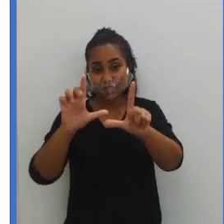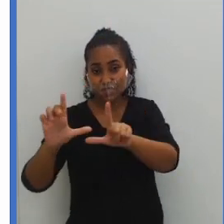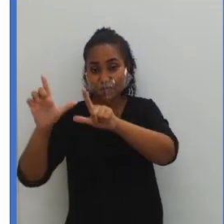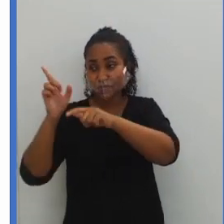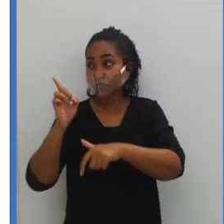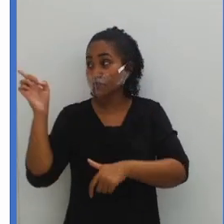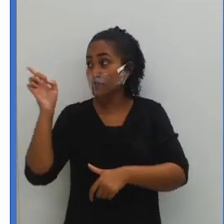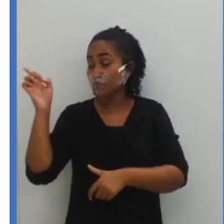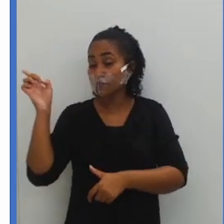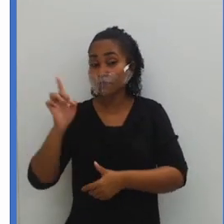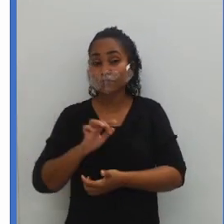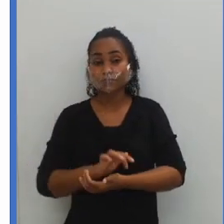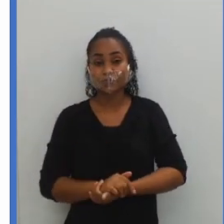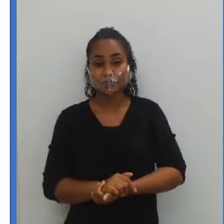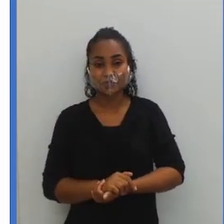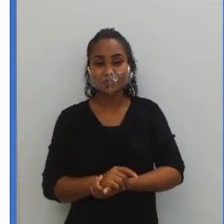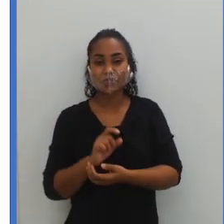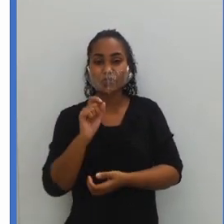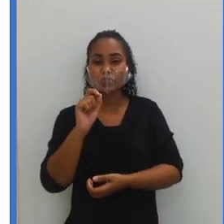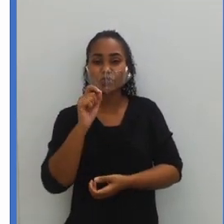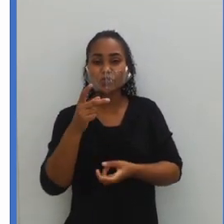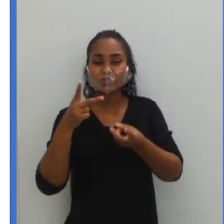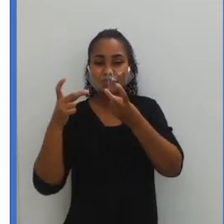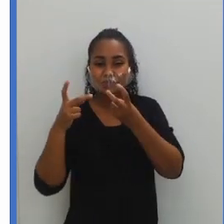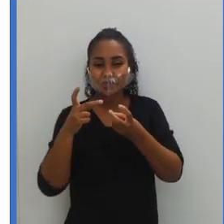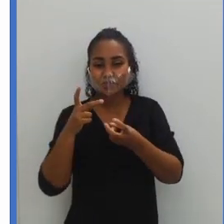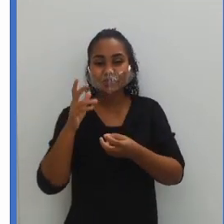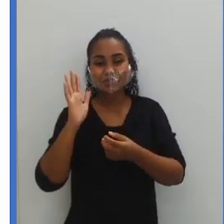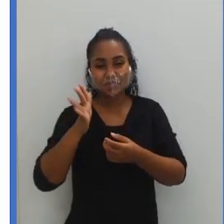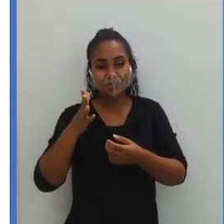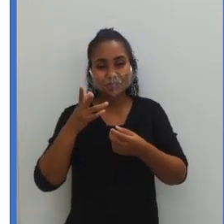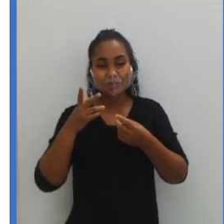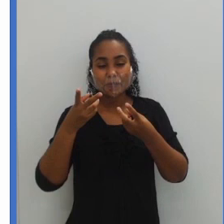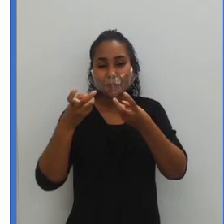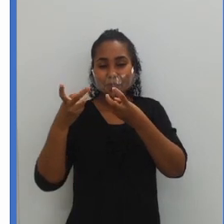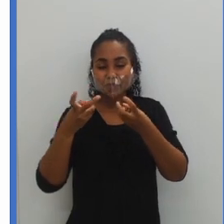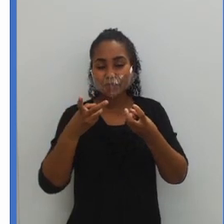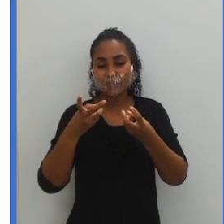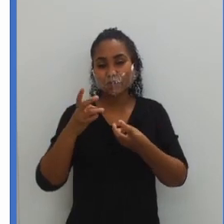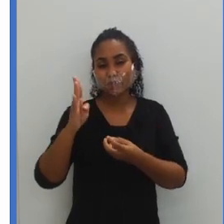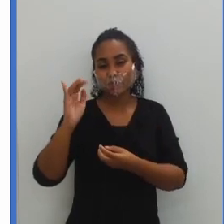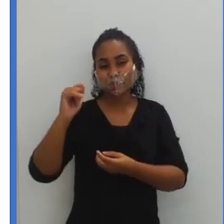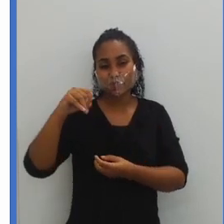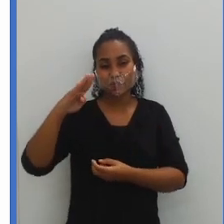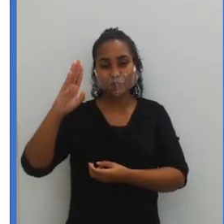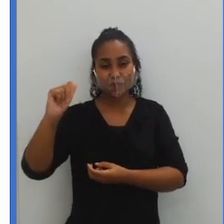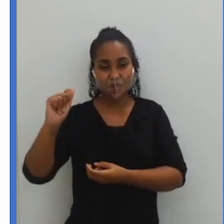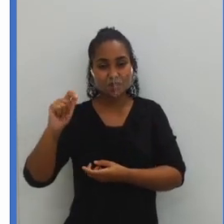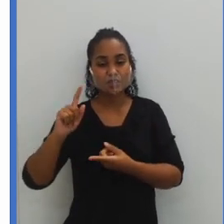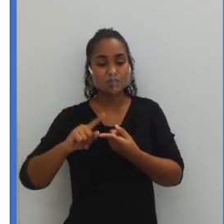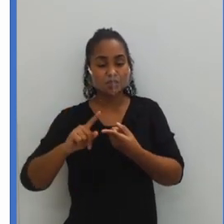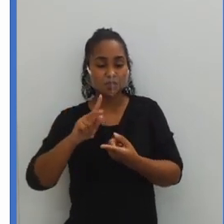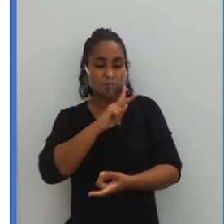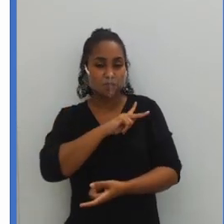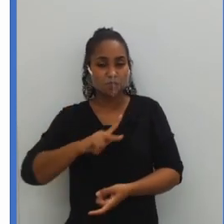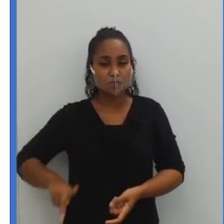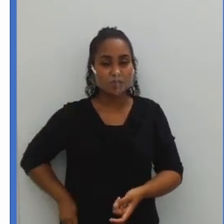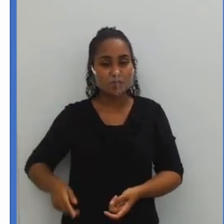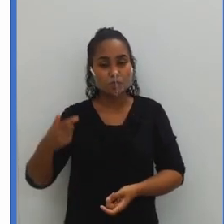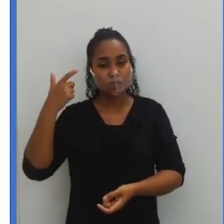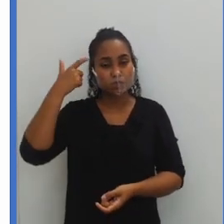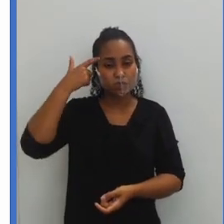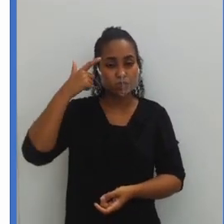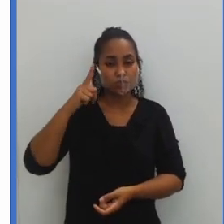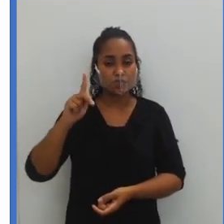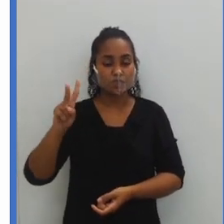para vocês, se observam justamente a questão que eu falei, o mestre Bimba, juntamente com o então presidente Getúlio